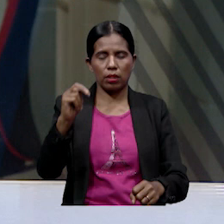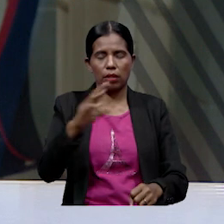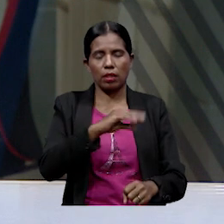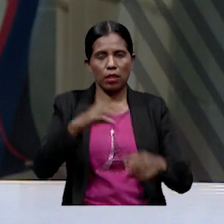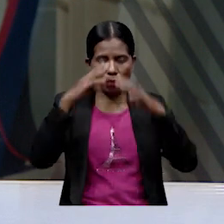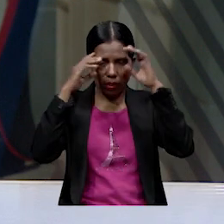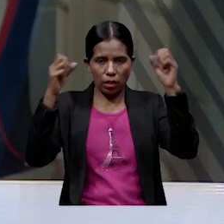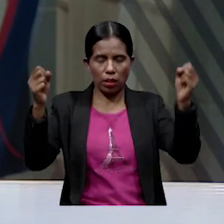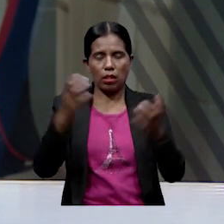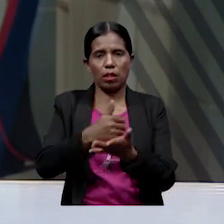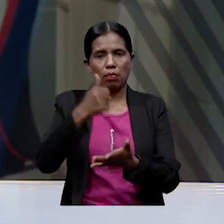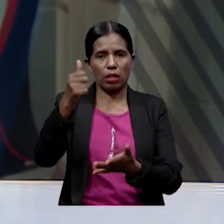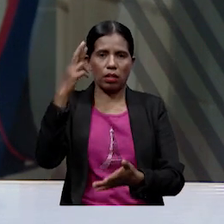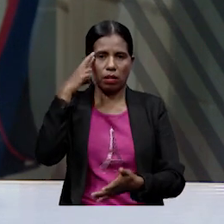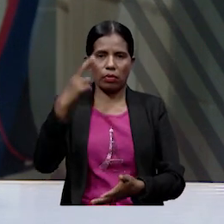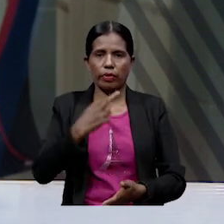eleito Zé Ramos Horta.